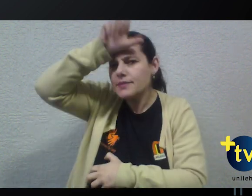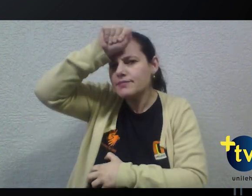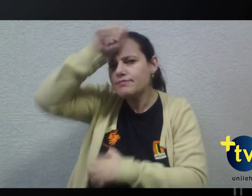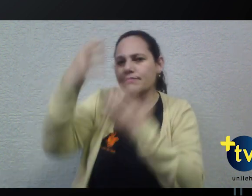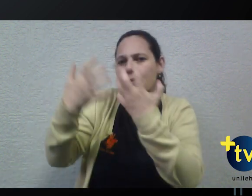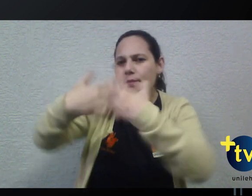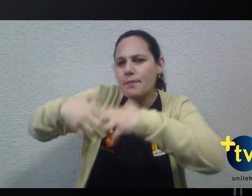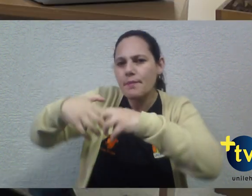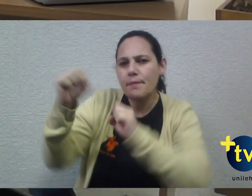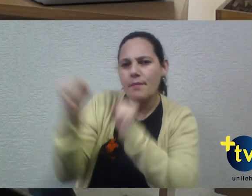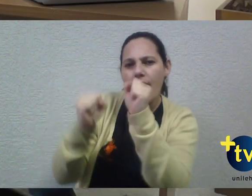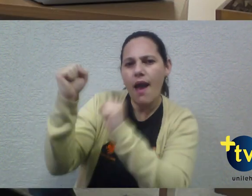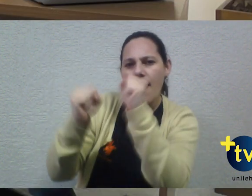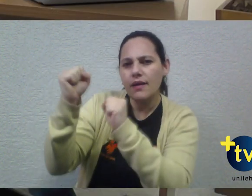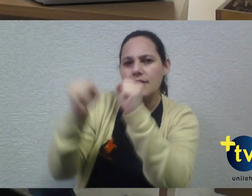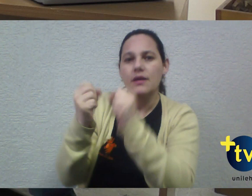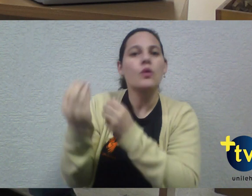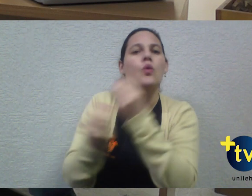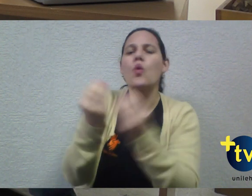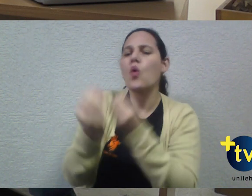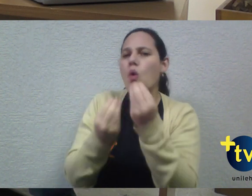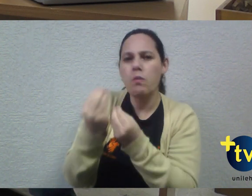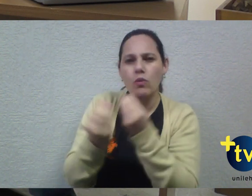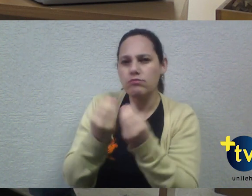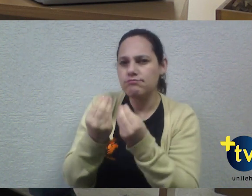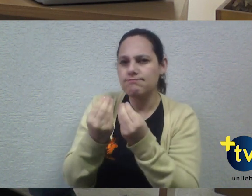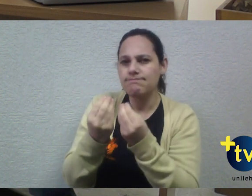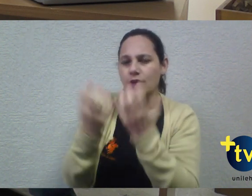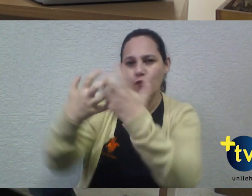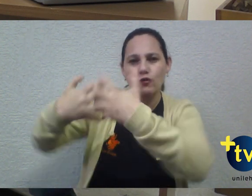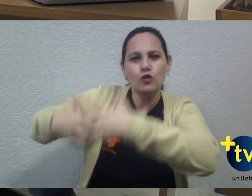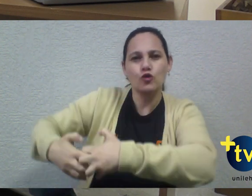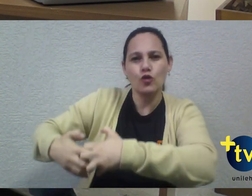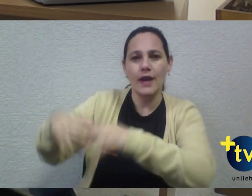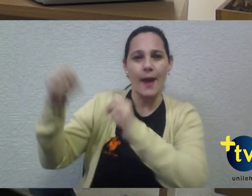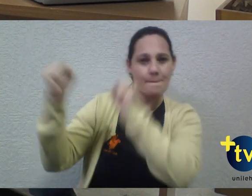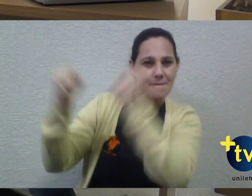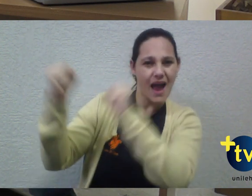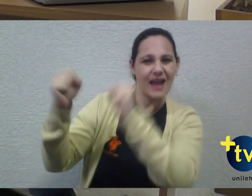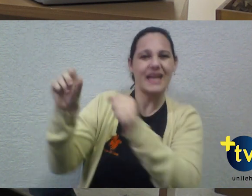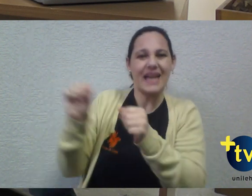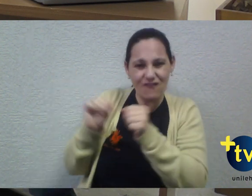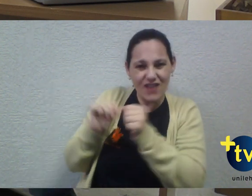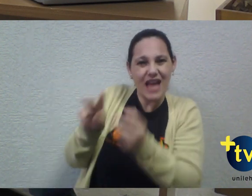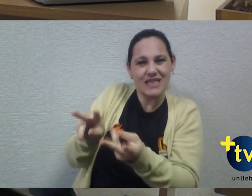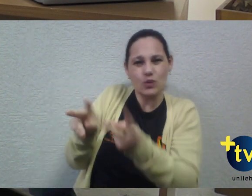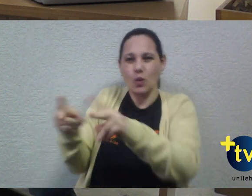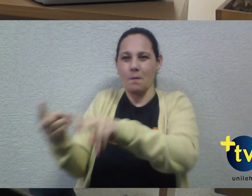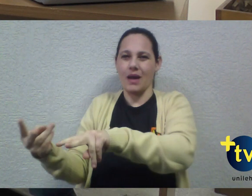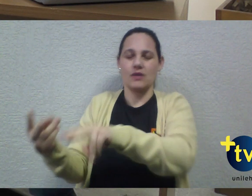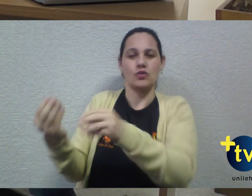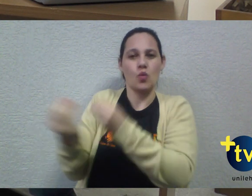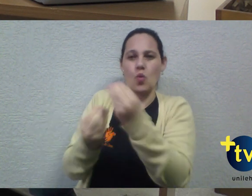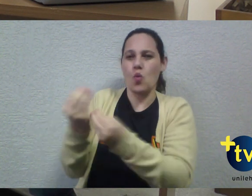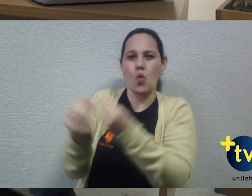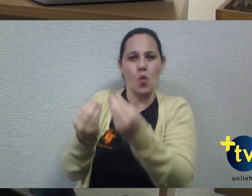máquina. Ou seja, você atribuir funções para que o computador consiga realizar tarefas de maneira automatizada ao ponto de